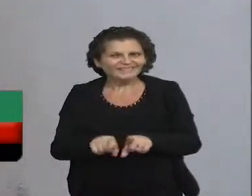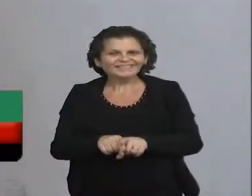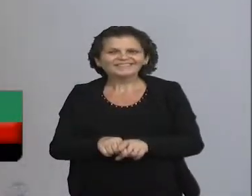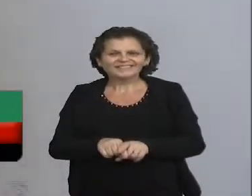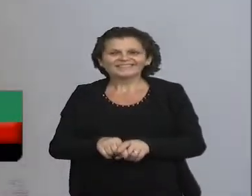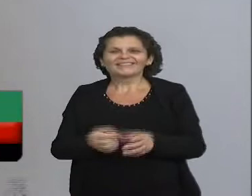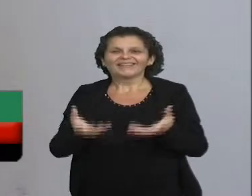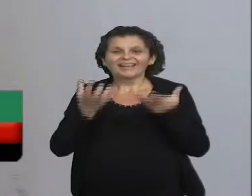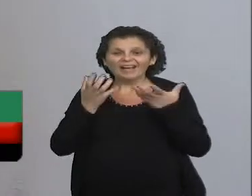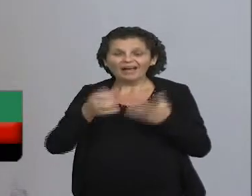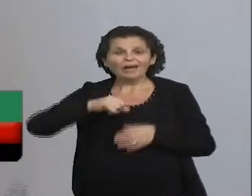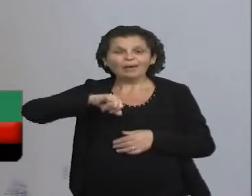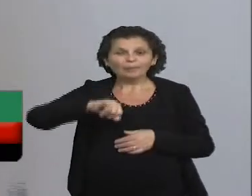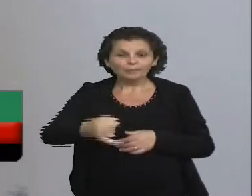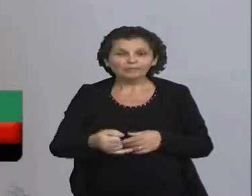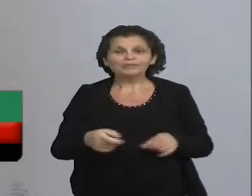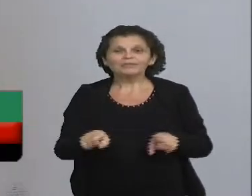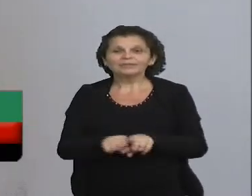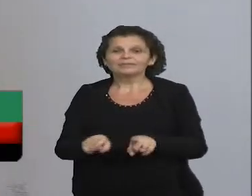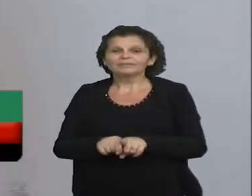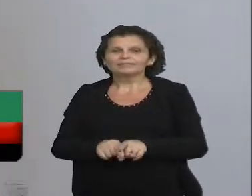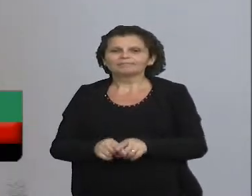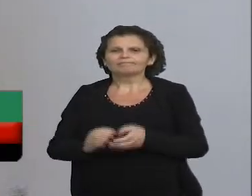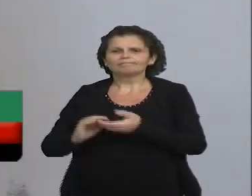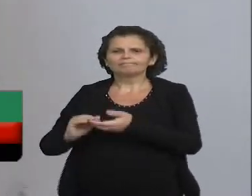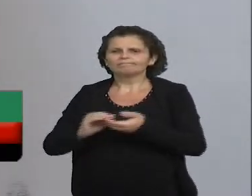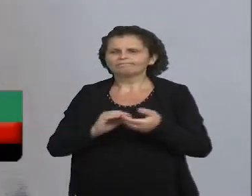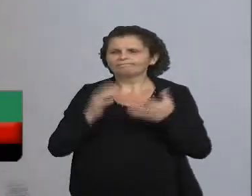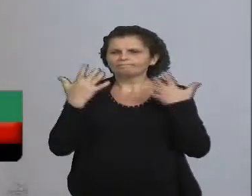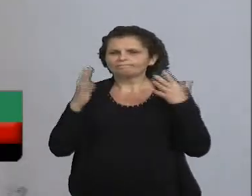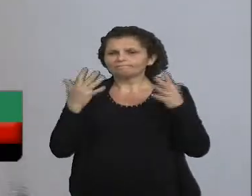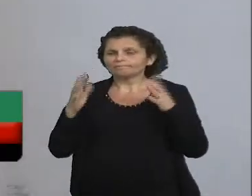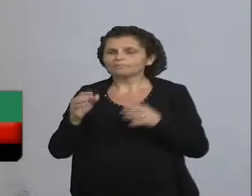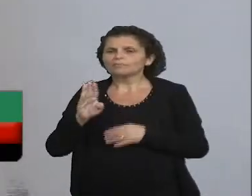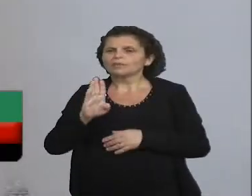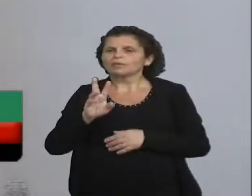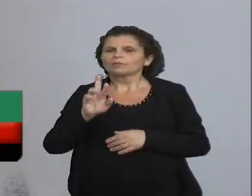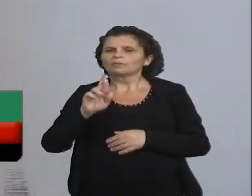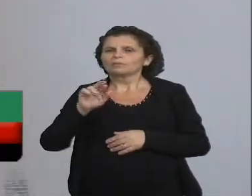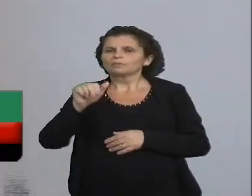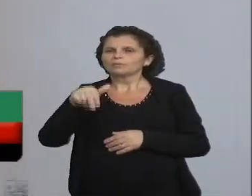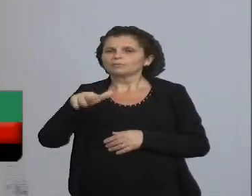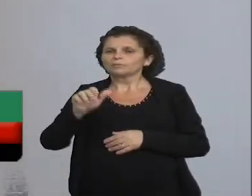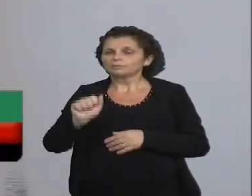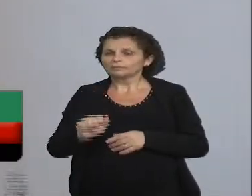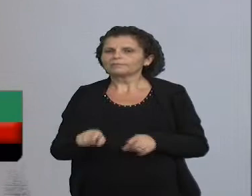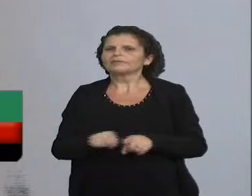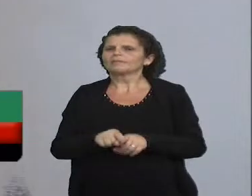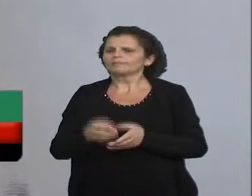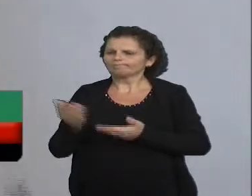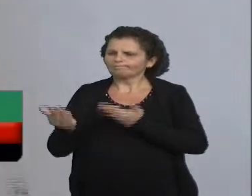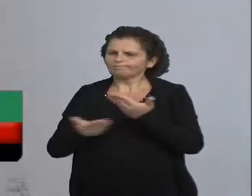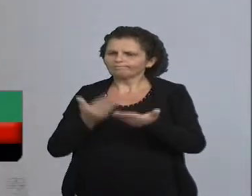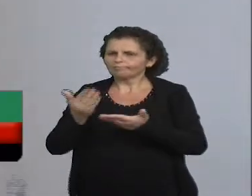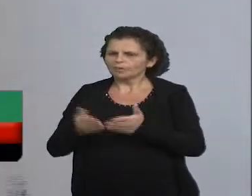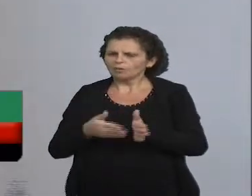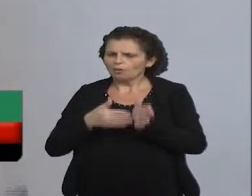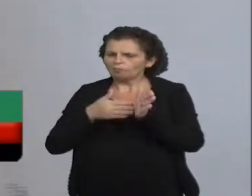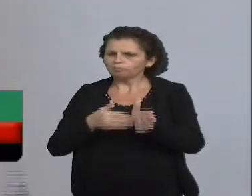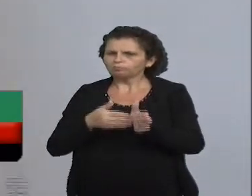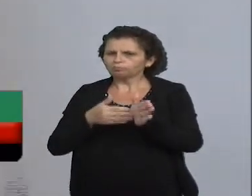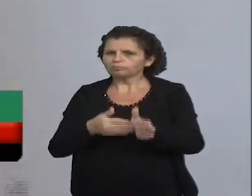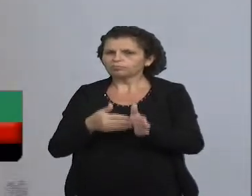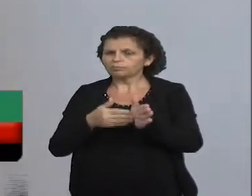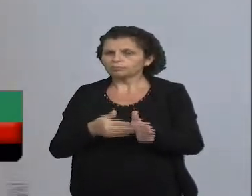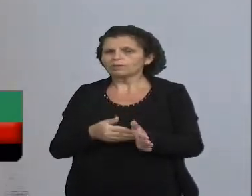Eu quero aproveitar e parabenizar também a Bruna. A Bruna é uma servidora também que tem se dedicado muito